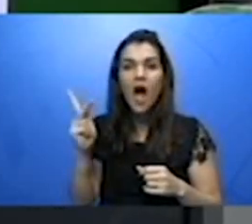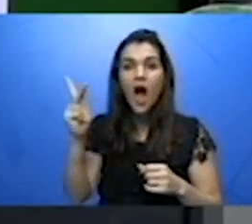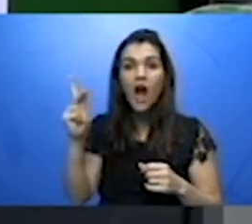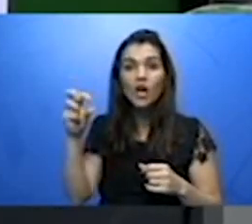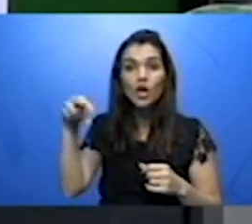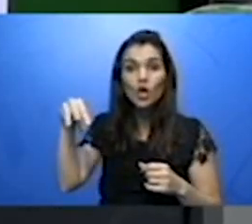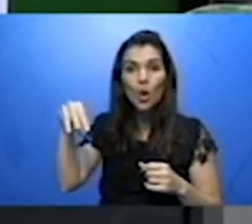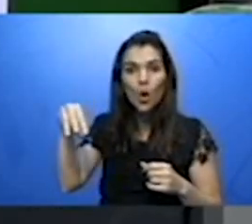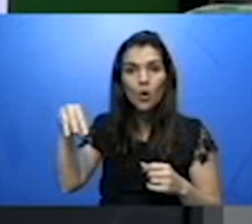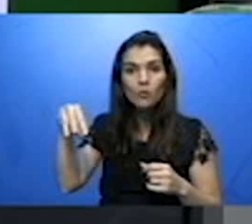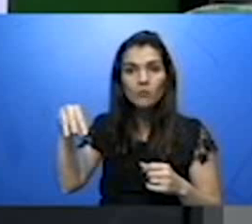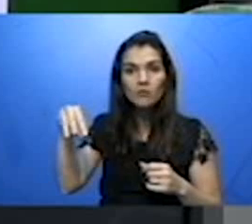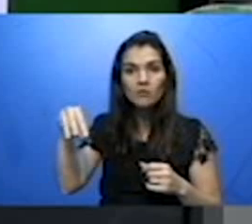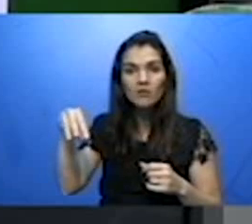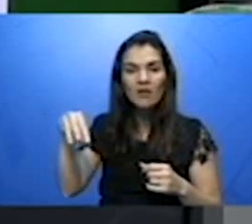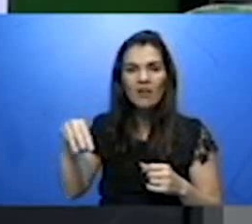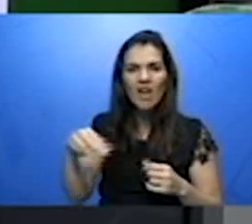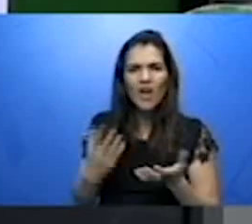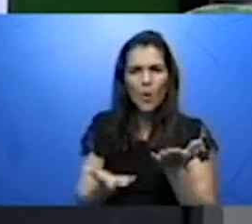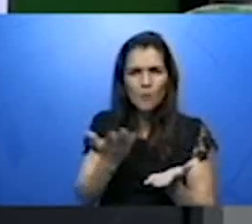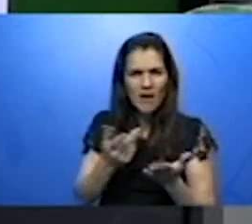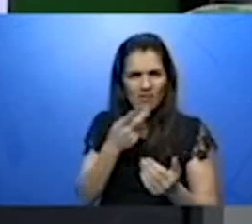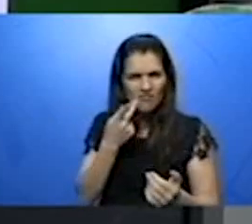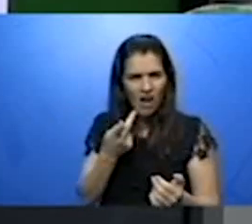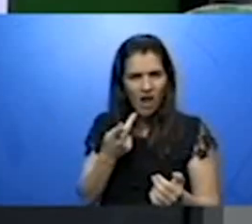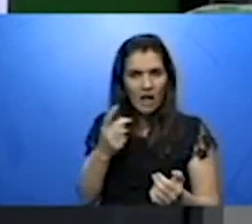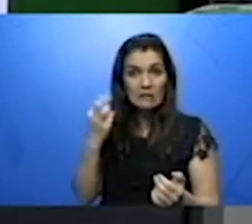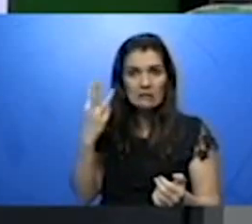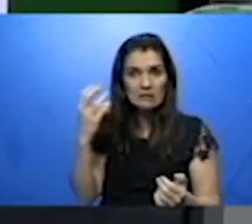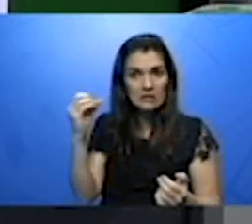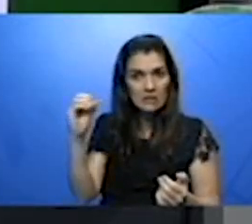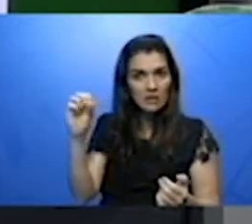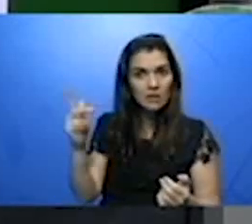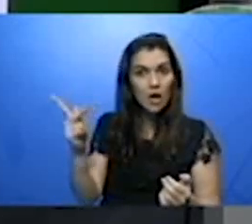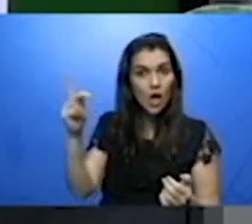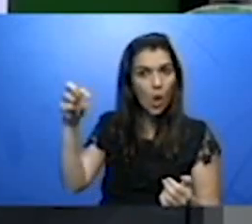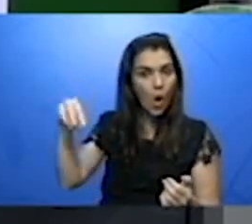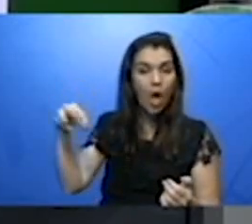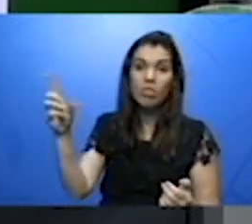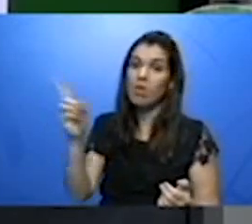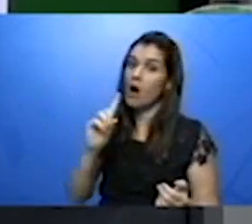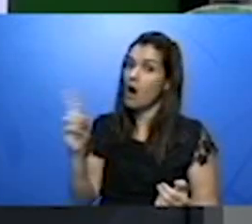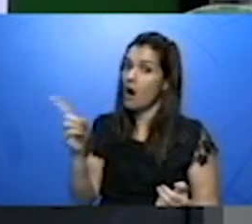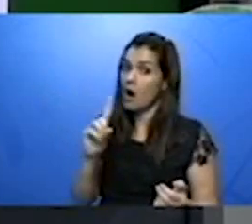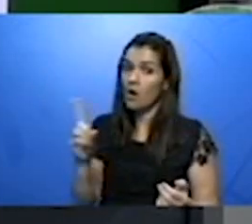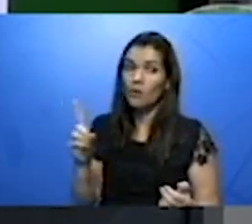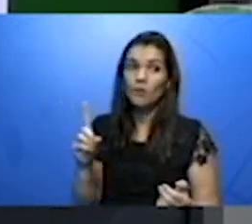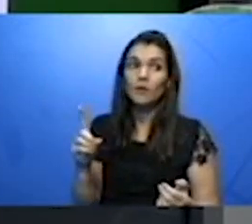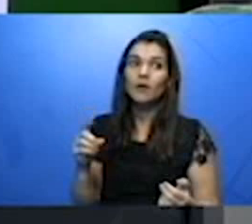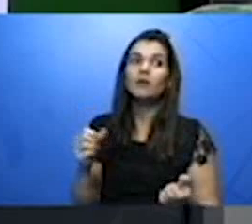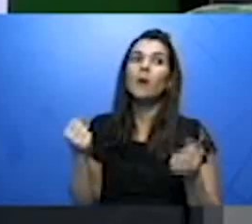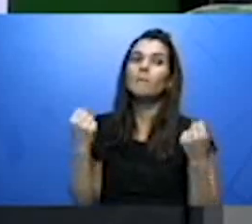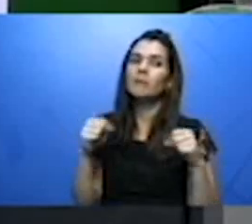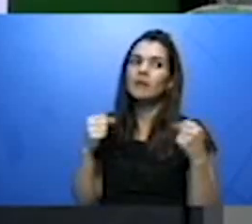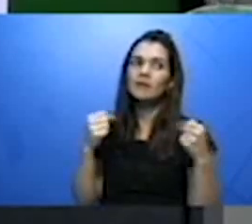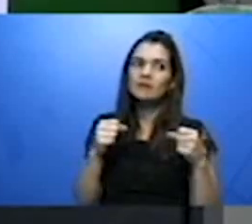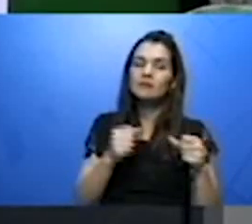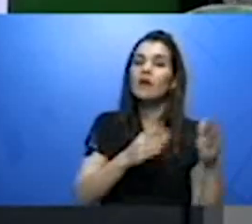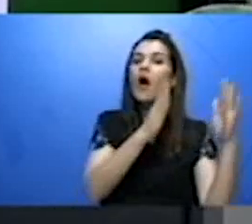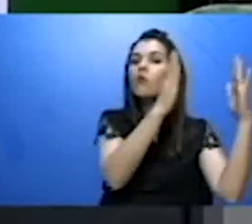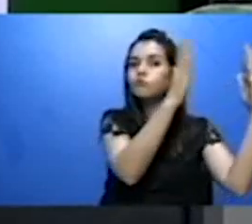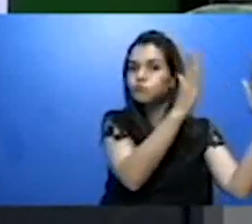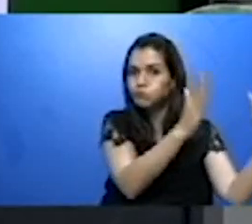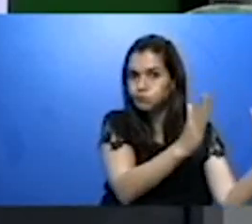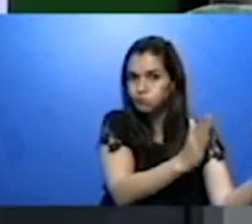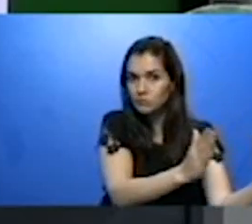eu peço e falou se eu tô com 30 km não então eu preciso colocar aqui